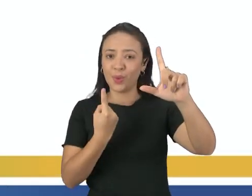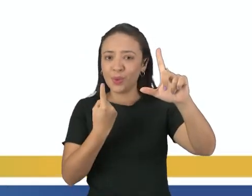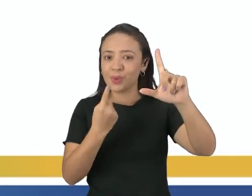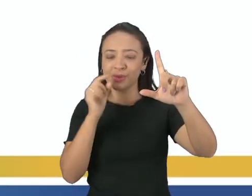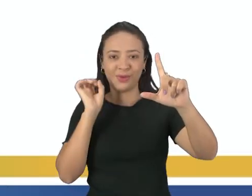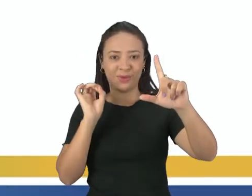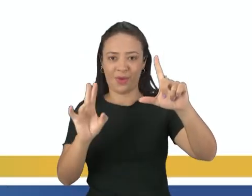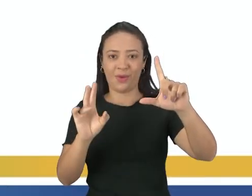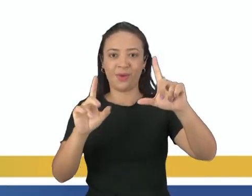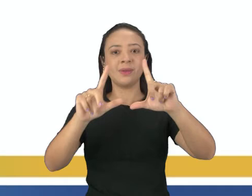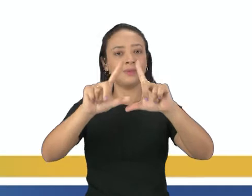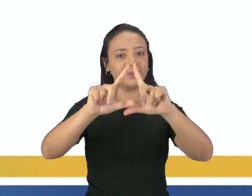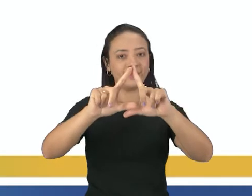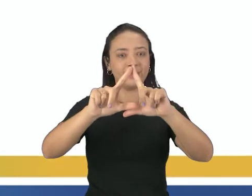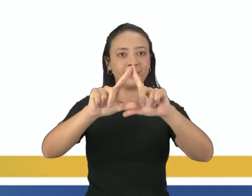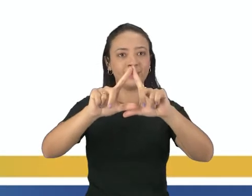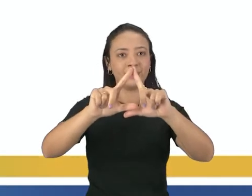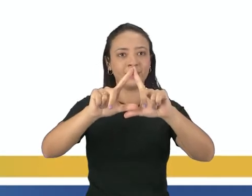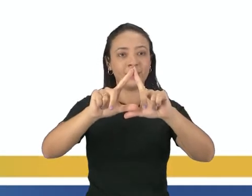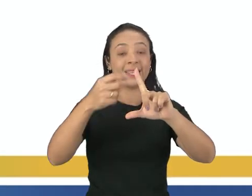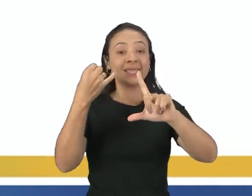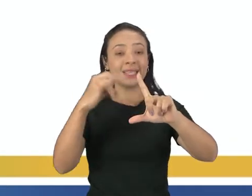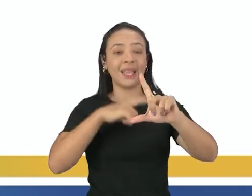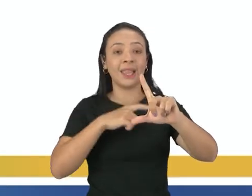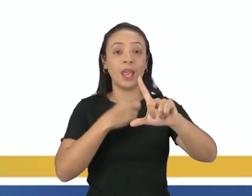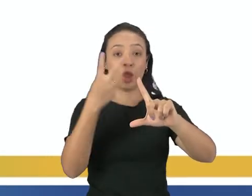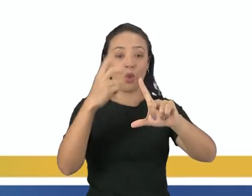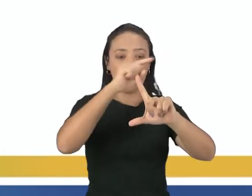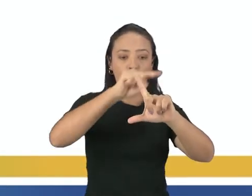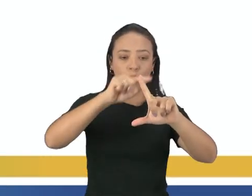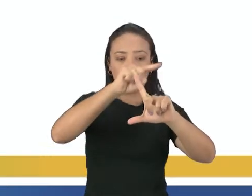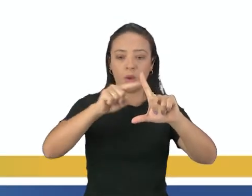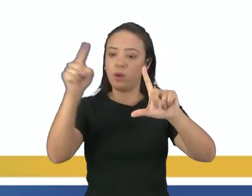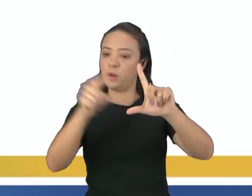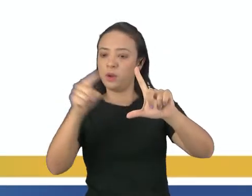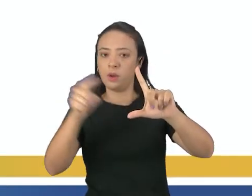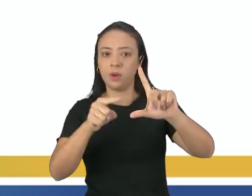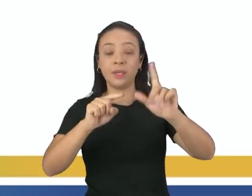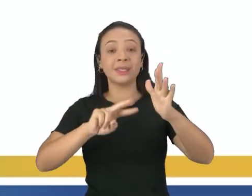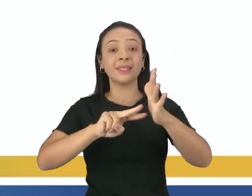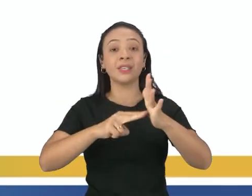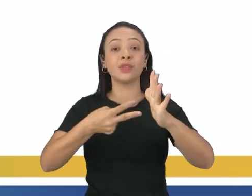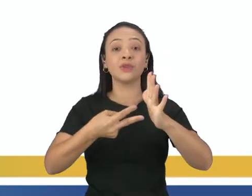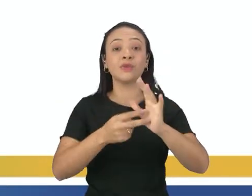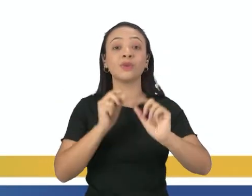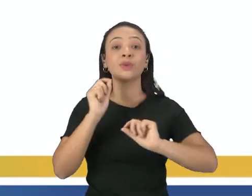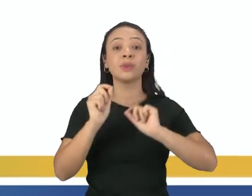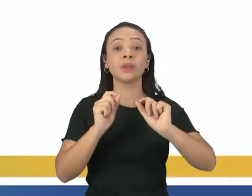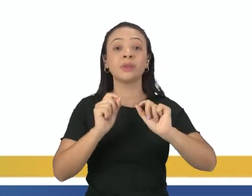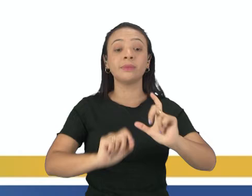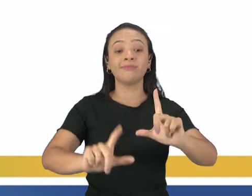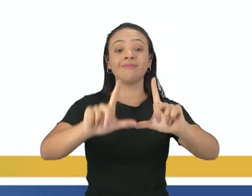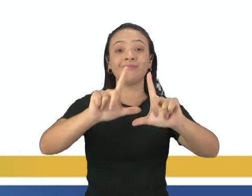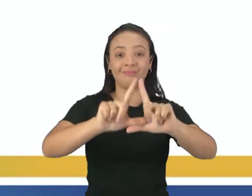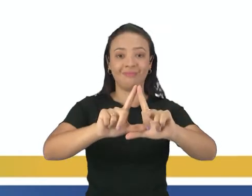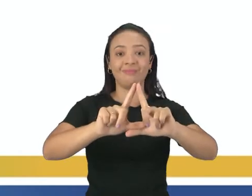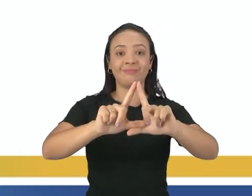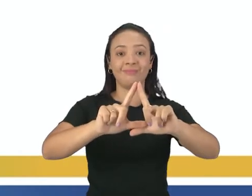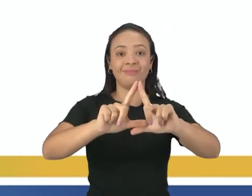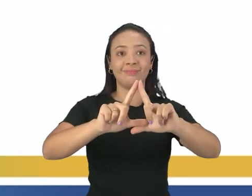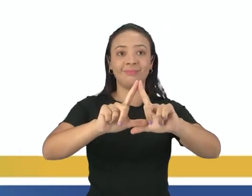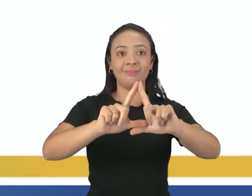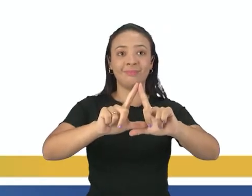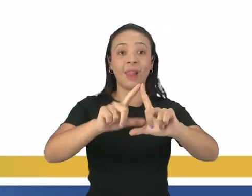traço apenas. Esses lados que possuem 2 traços, né, indicam aí que esses lados